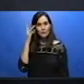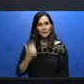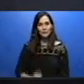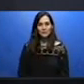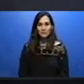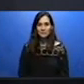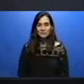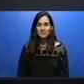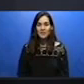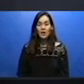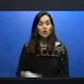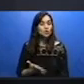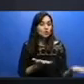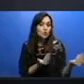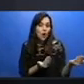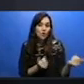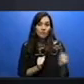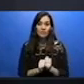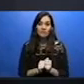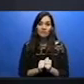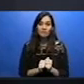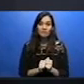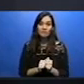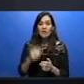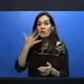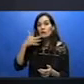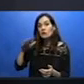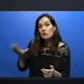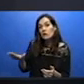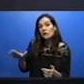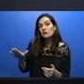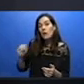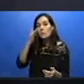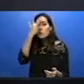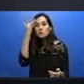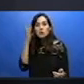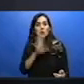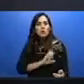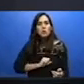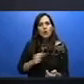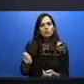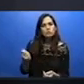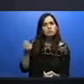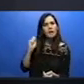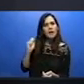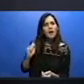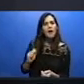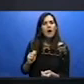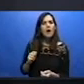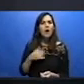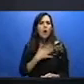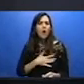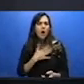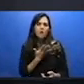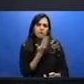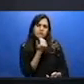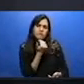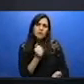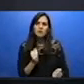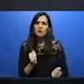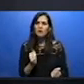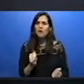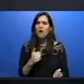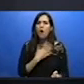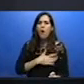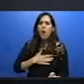público, seja jovem, seja adolescente, seja alguém que gosta de sertanejo, música sertaneja, de pescar, né, da Queima do Alho, da Festa do Peão, seja alguém